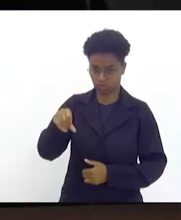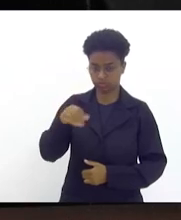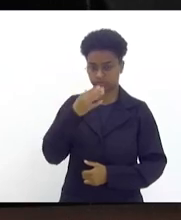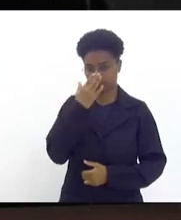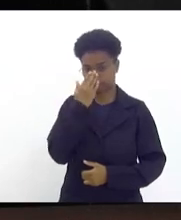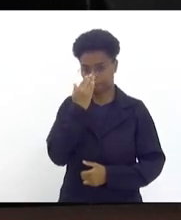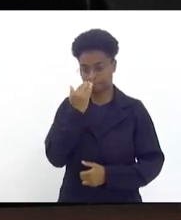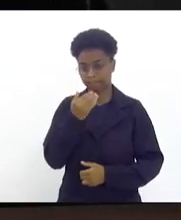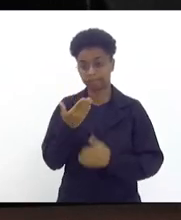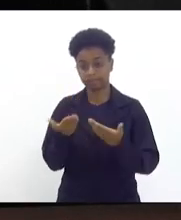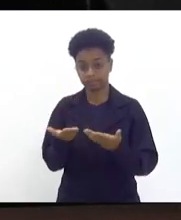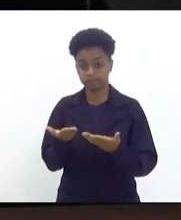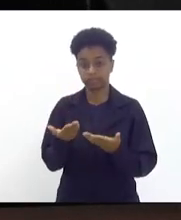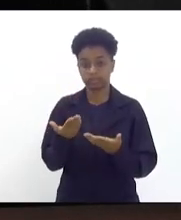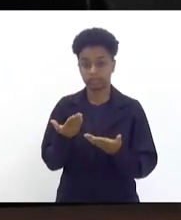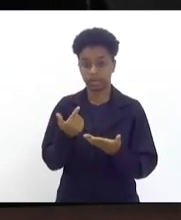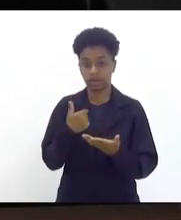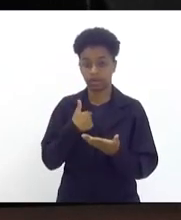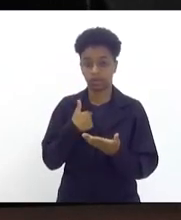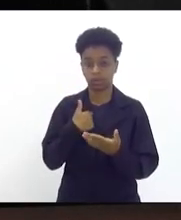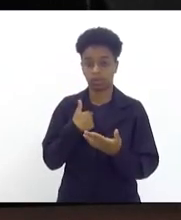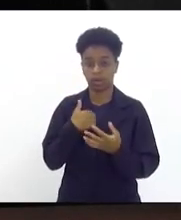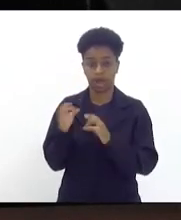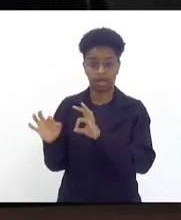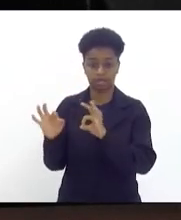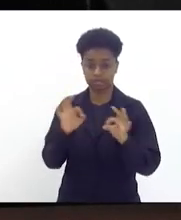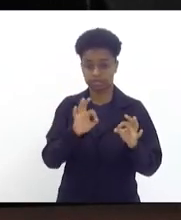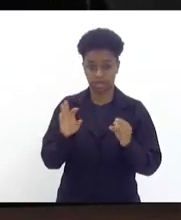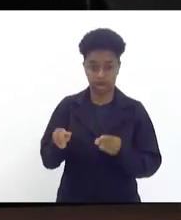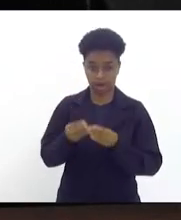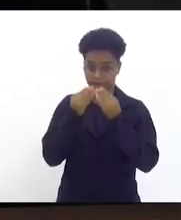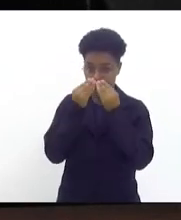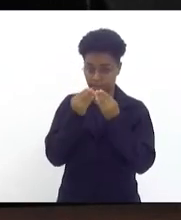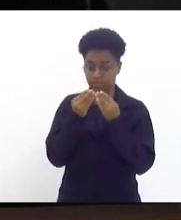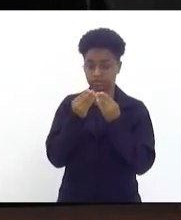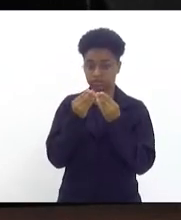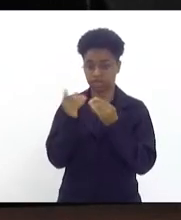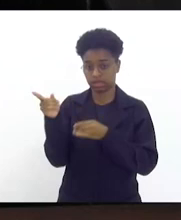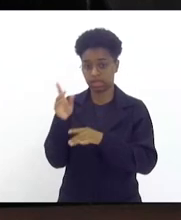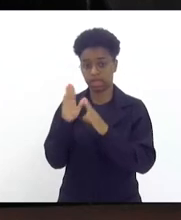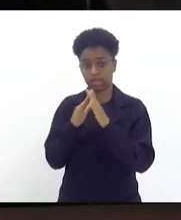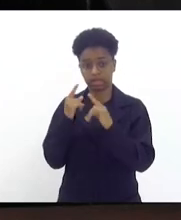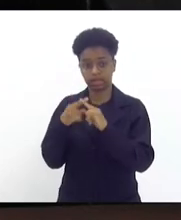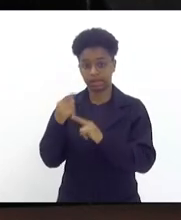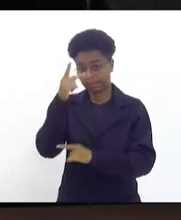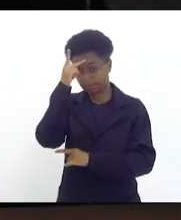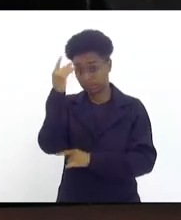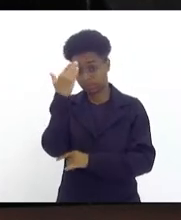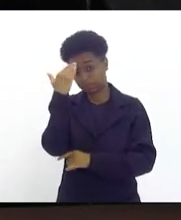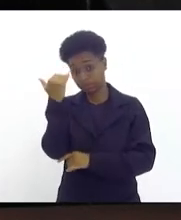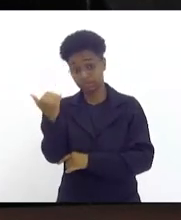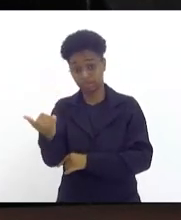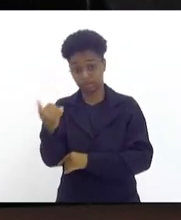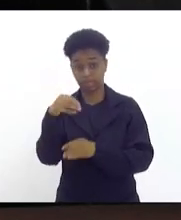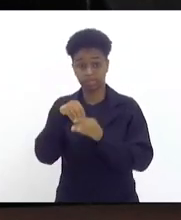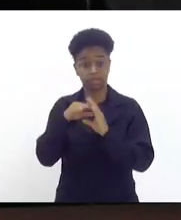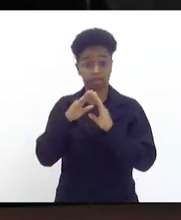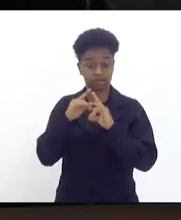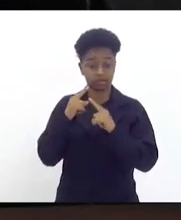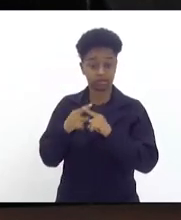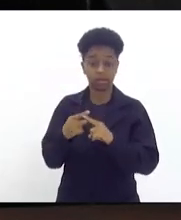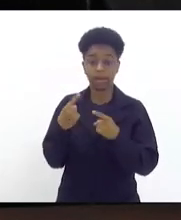eu assistindo a missa na Igreja Bom Jesus do Calvário as pessoas me chamaram dentro da igreja